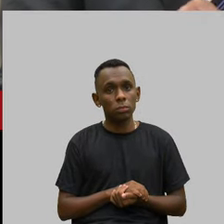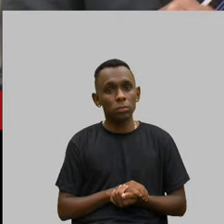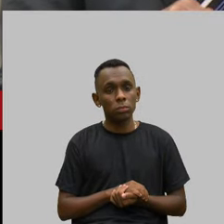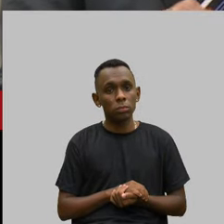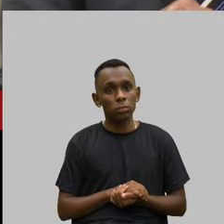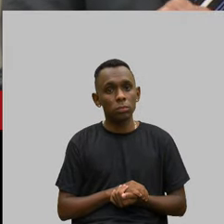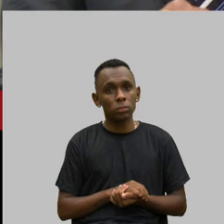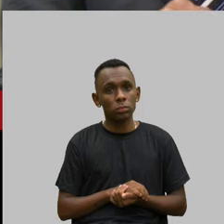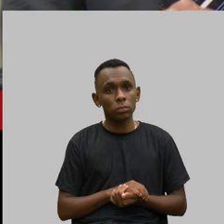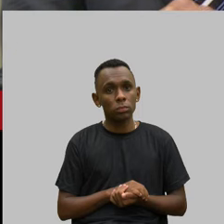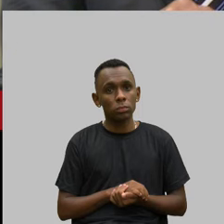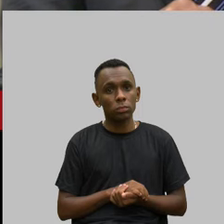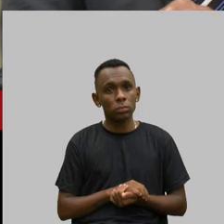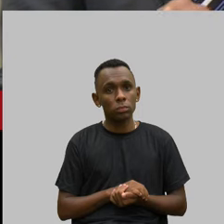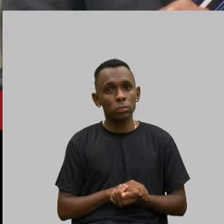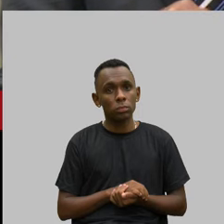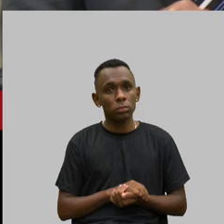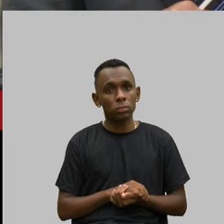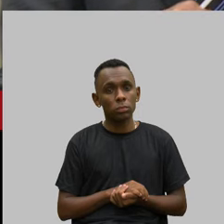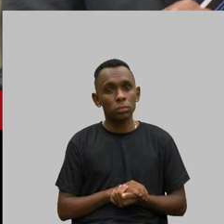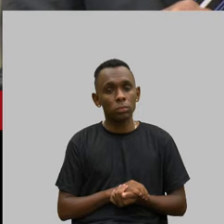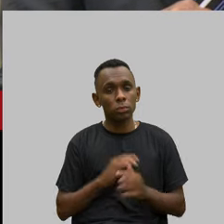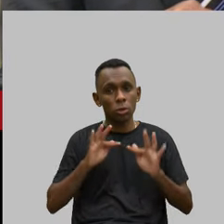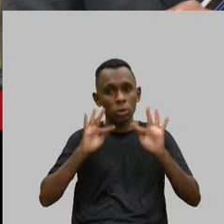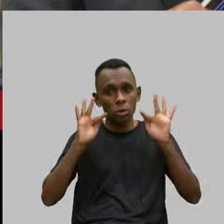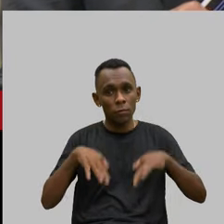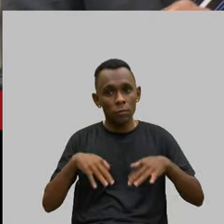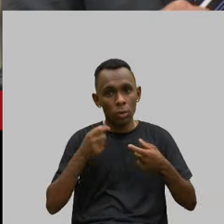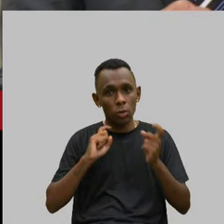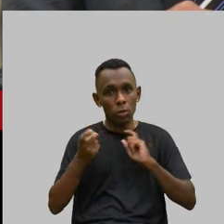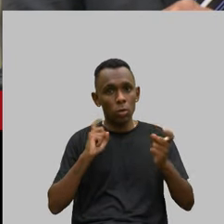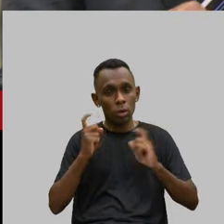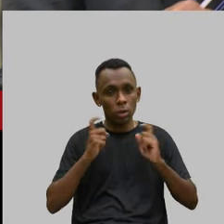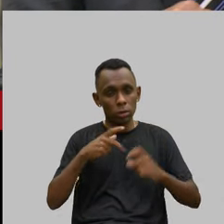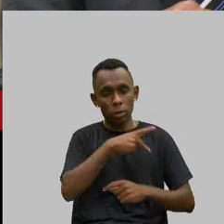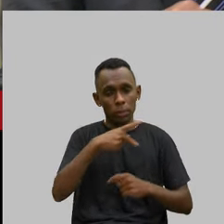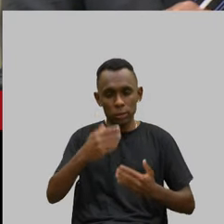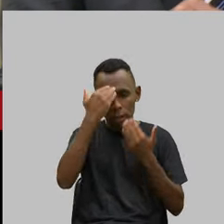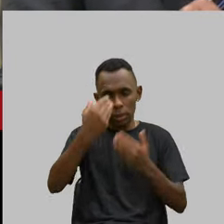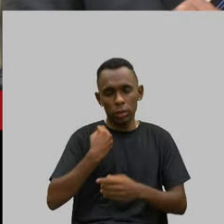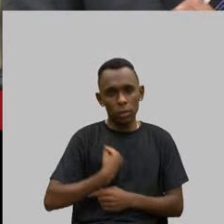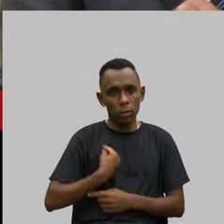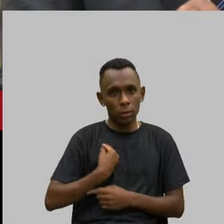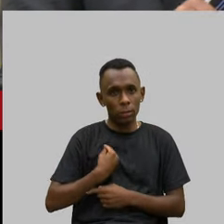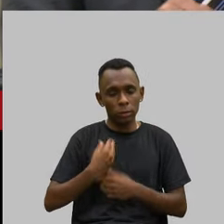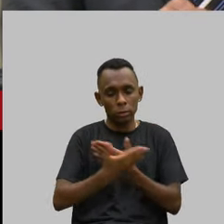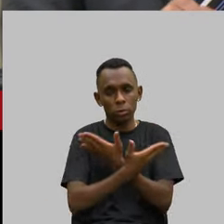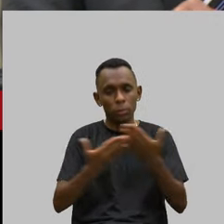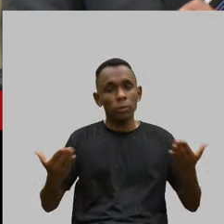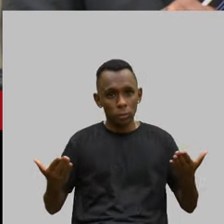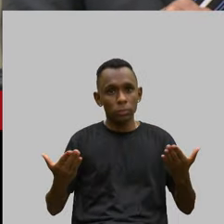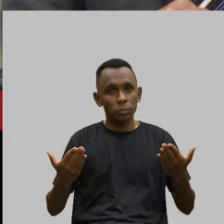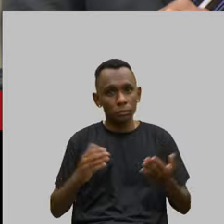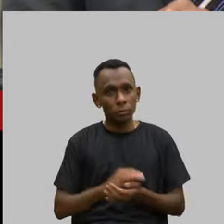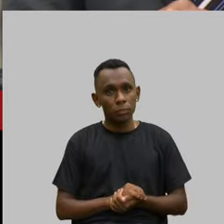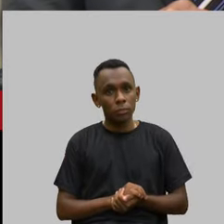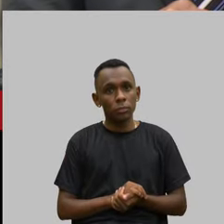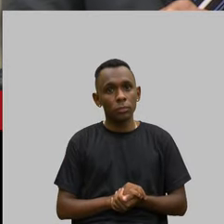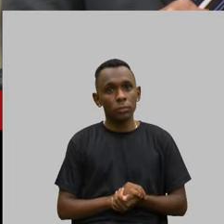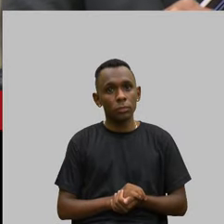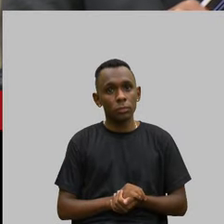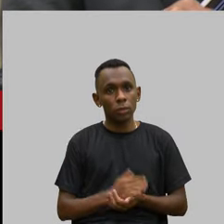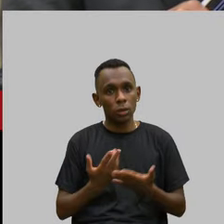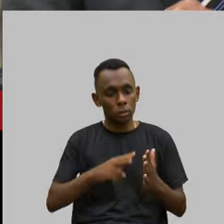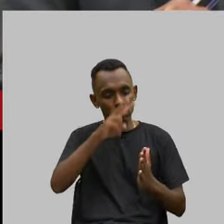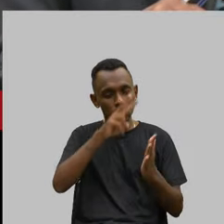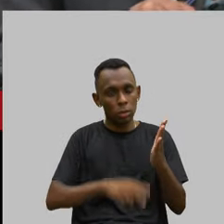então então cumprida a finalidade da reunião a presidência agradece a presena dos parlamentares determina a lavratura